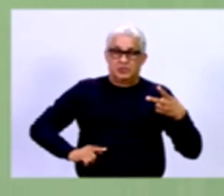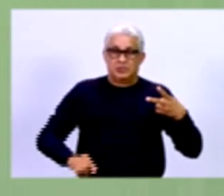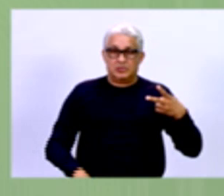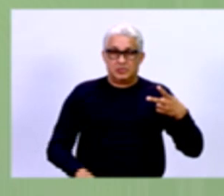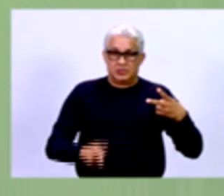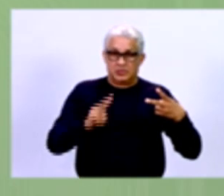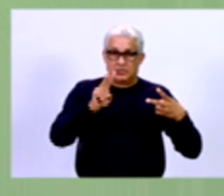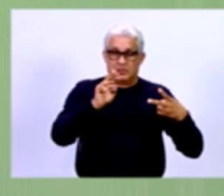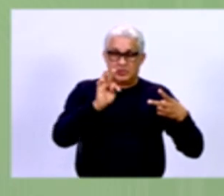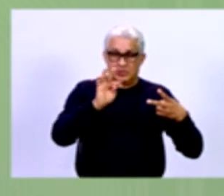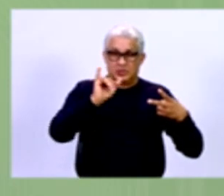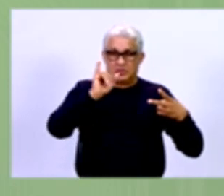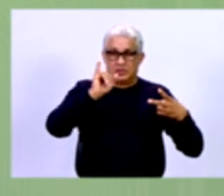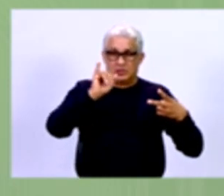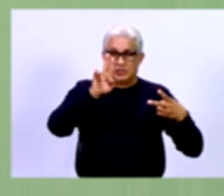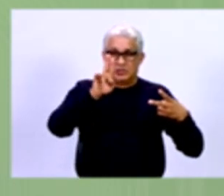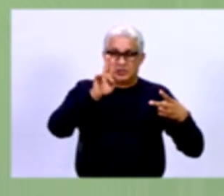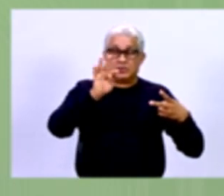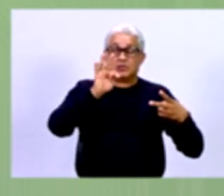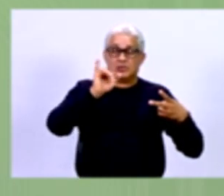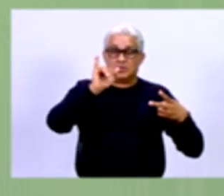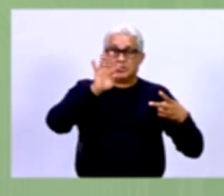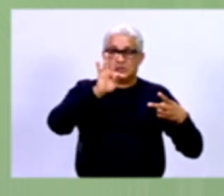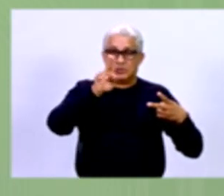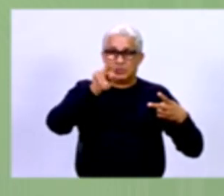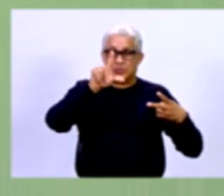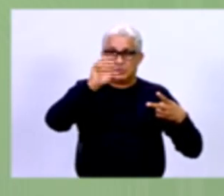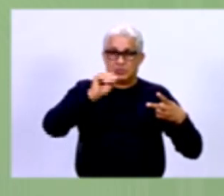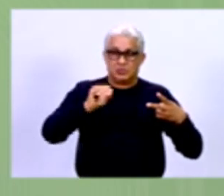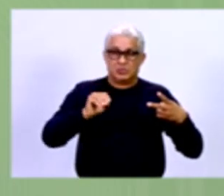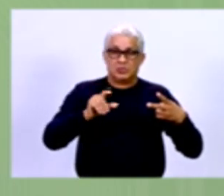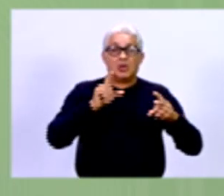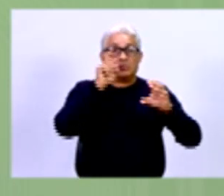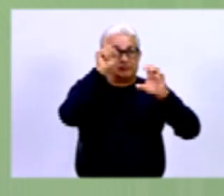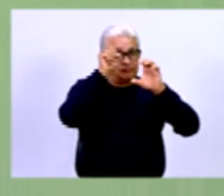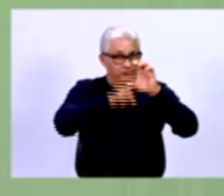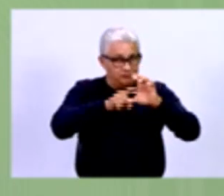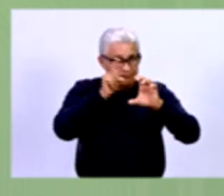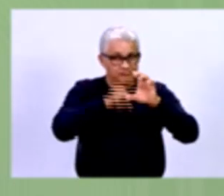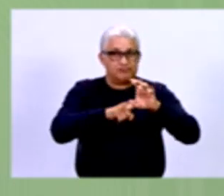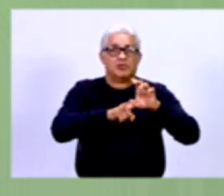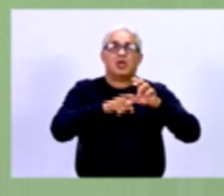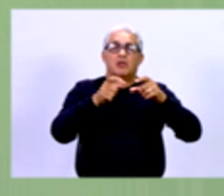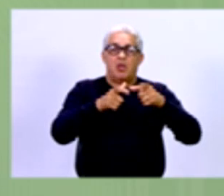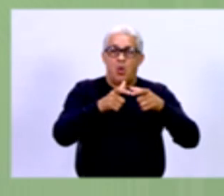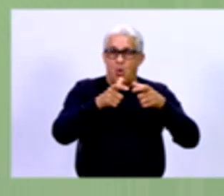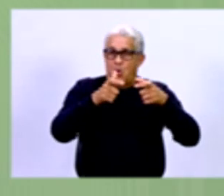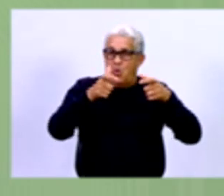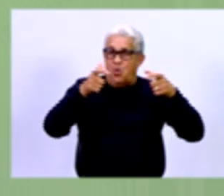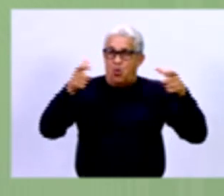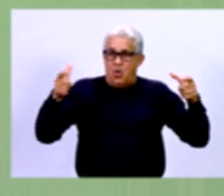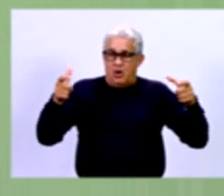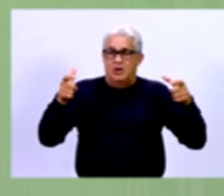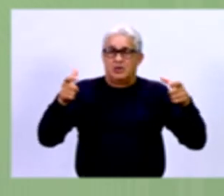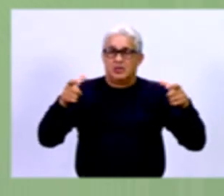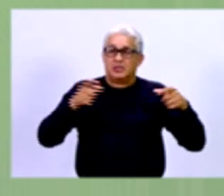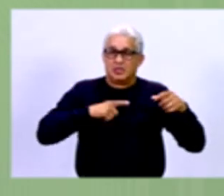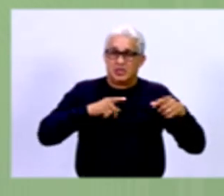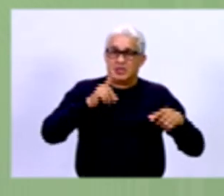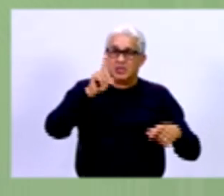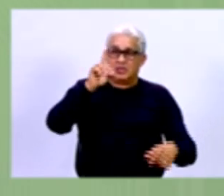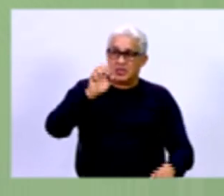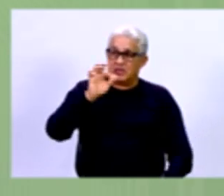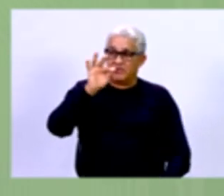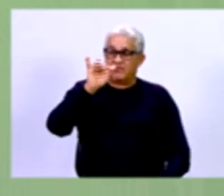emitir títulos e vender no mercado, ele se endivida e gera dívida, essa dívida tende a crescer. Então, enquanto ele tiver